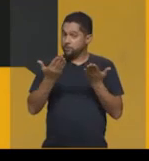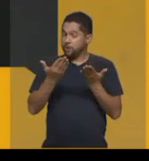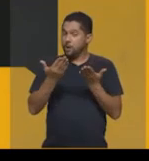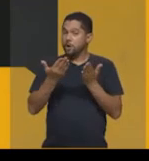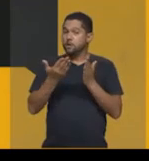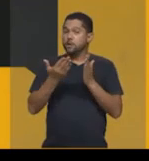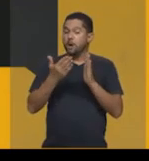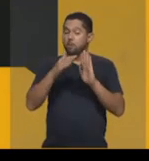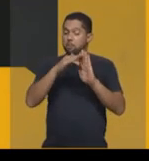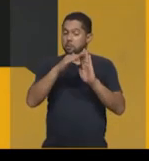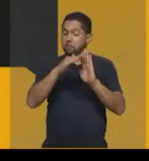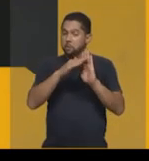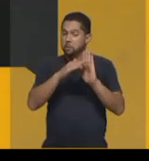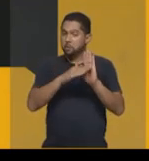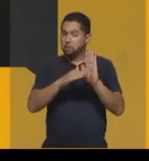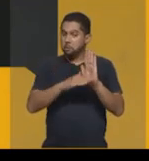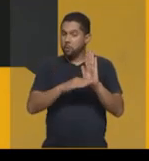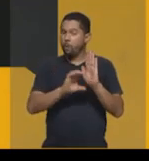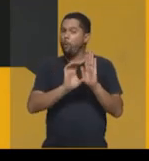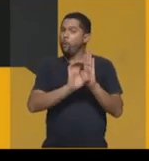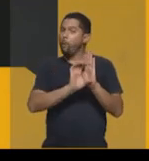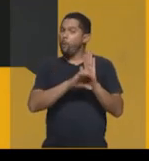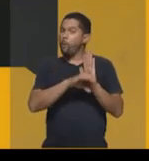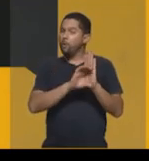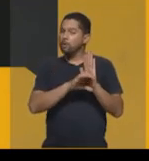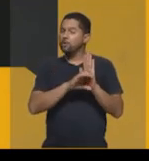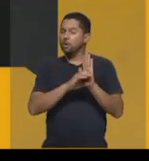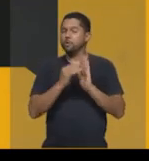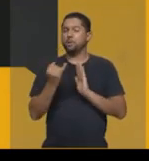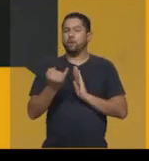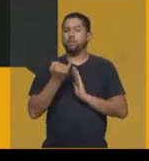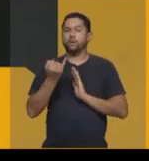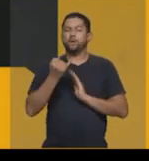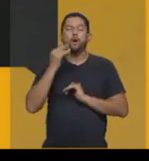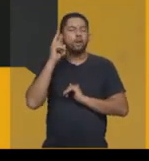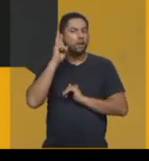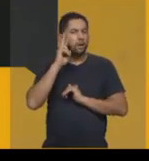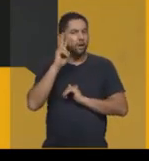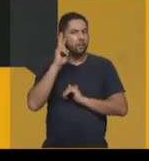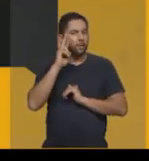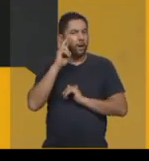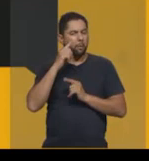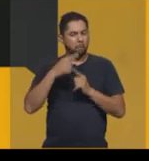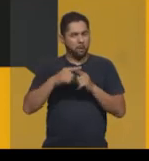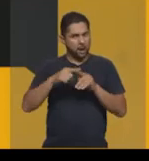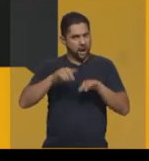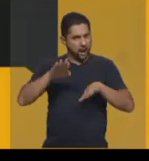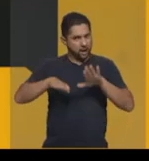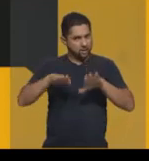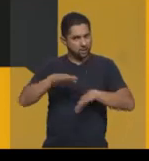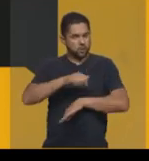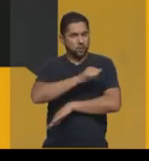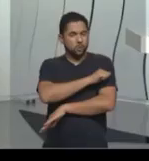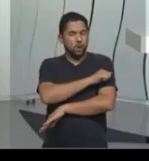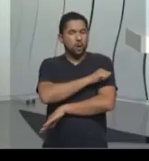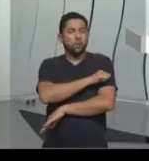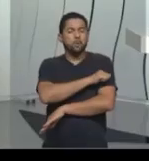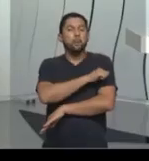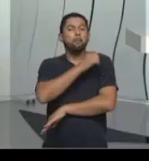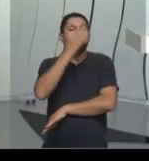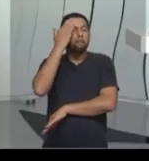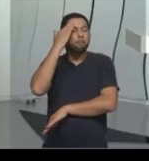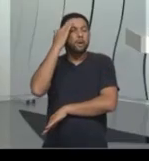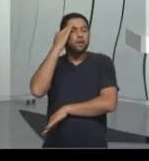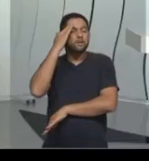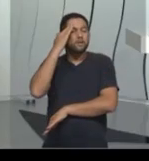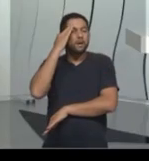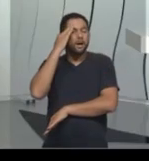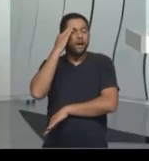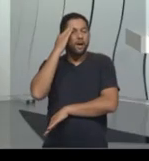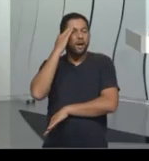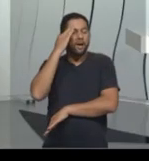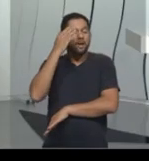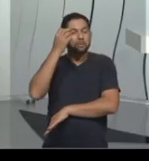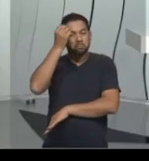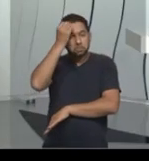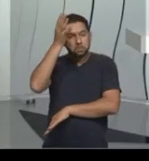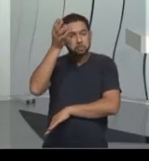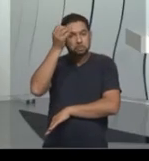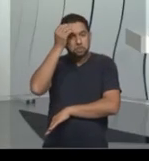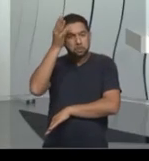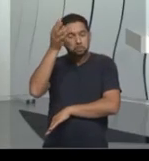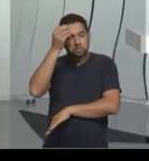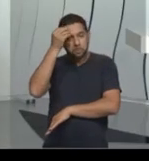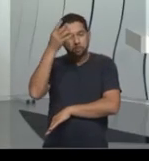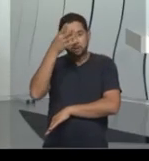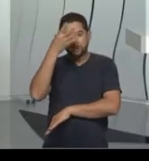é necessário esses conceitos, porque o aluno acha que simplesmente não podemos deixar de lembrar desses